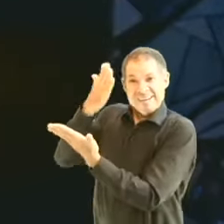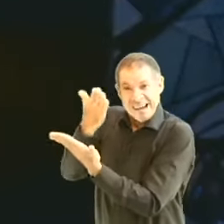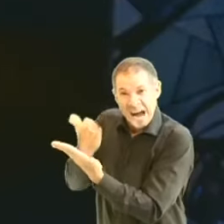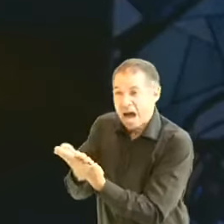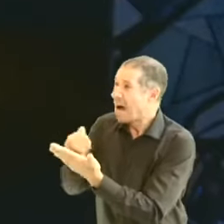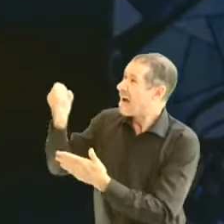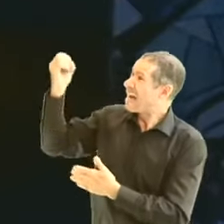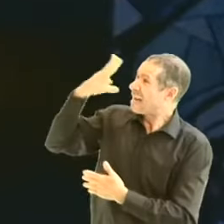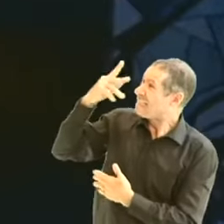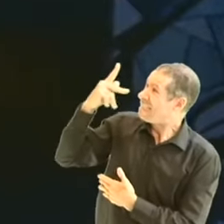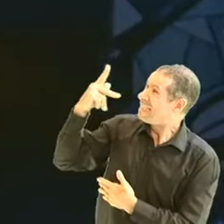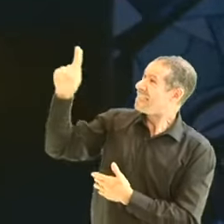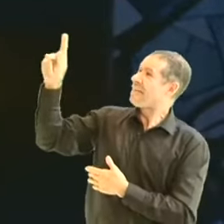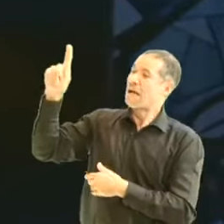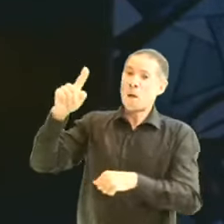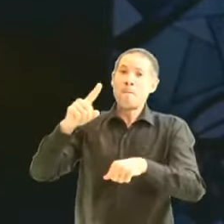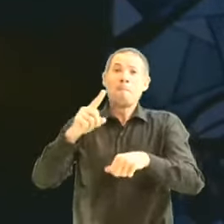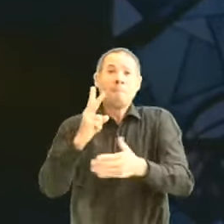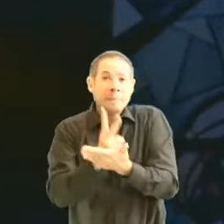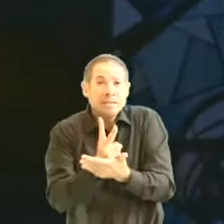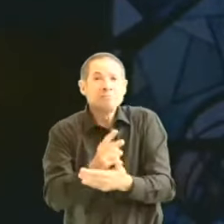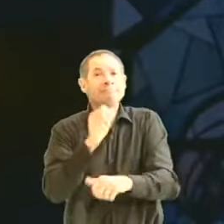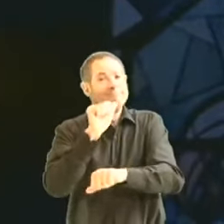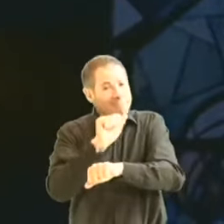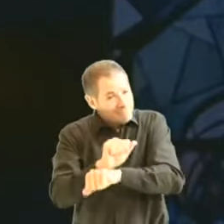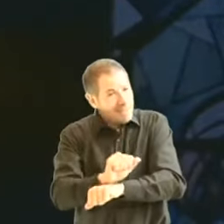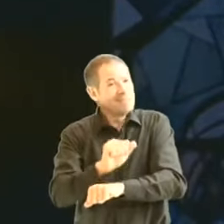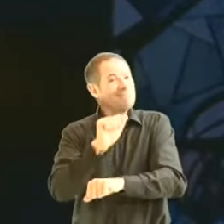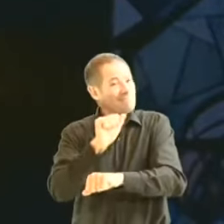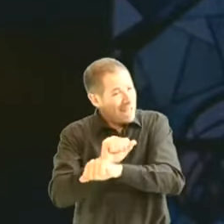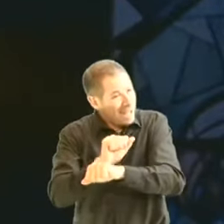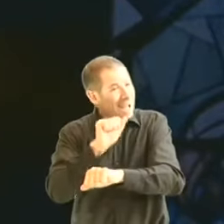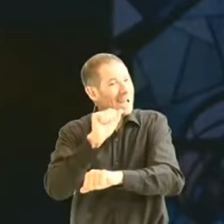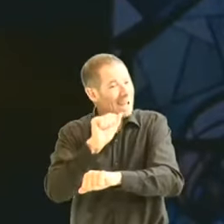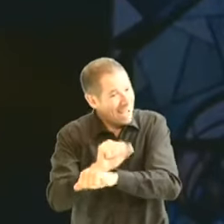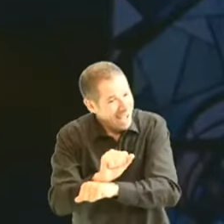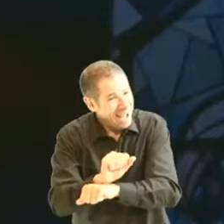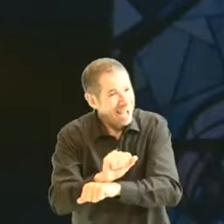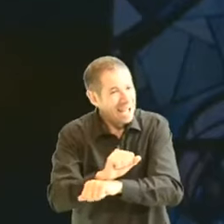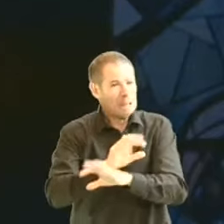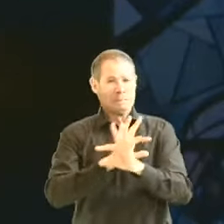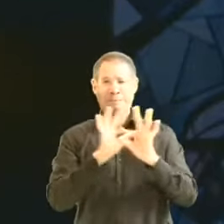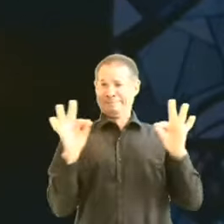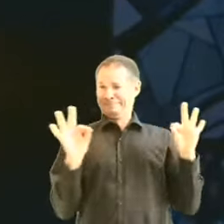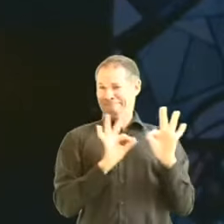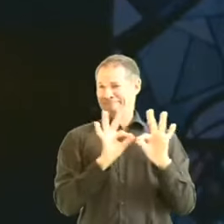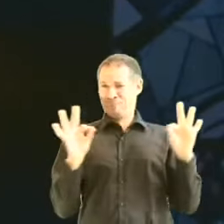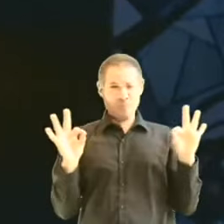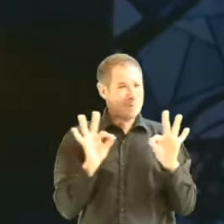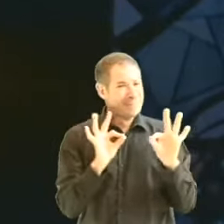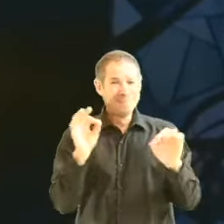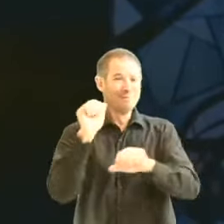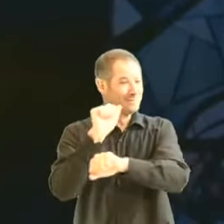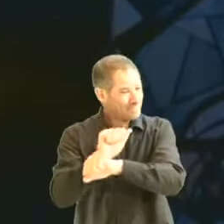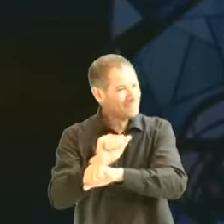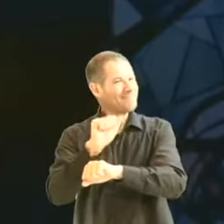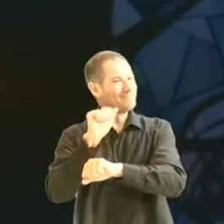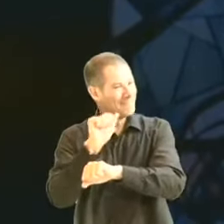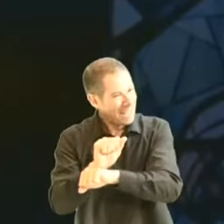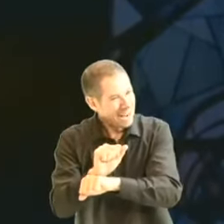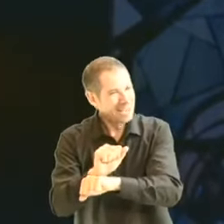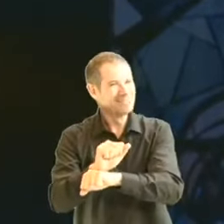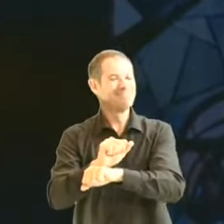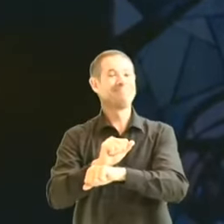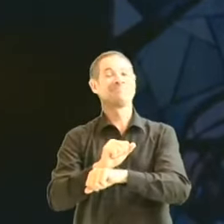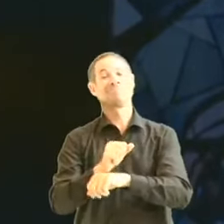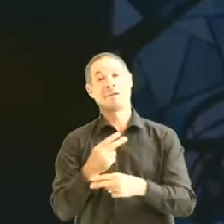graça dele, mesmo quando a gente tem que esperar. E esperar é horrível, não é?